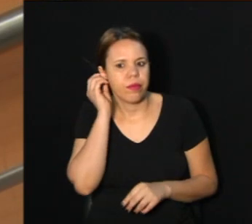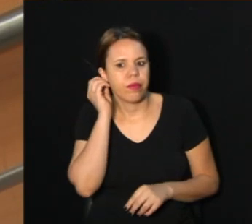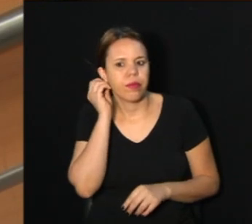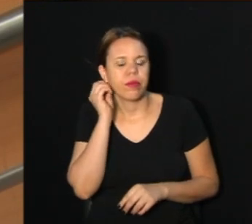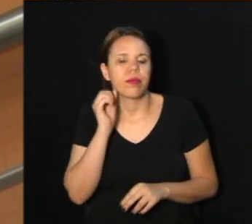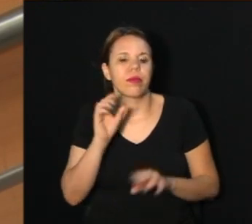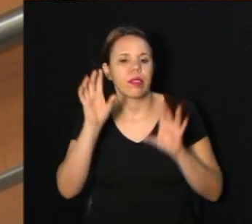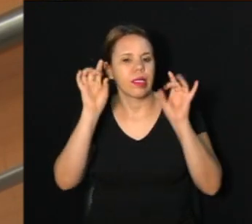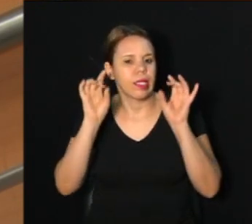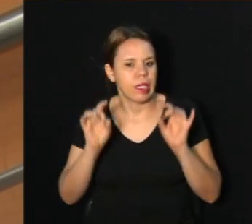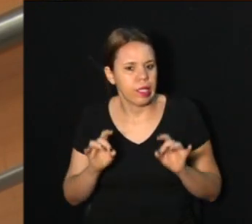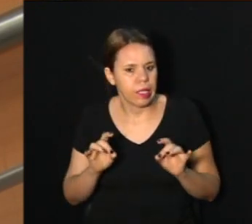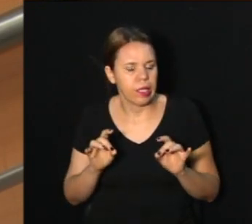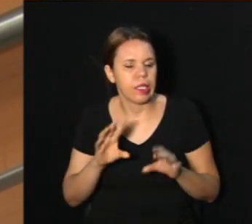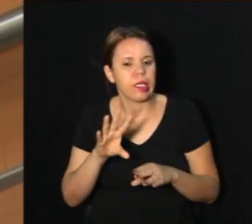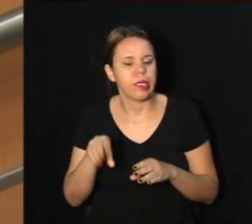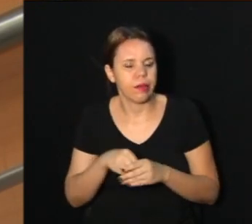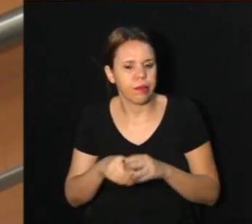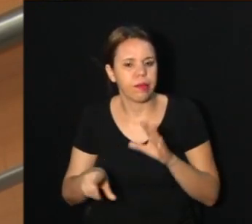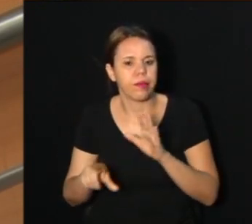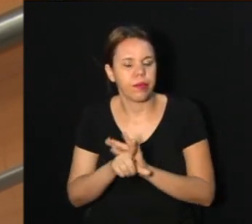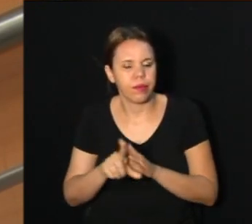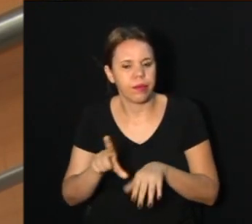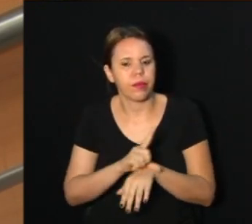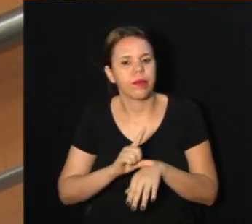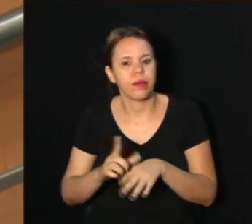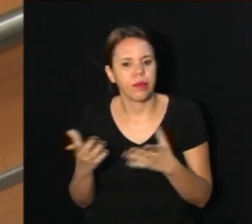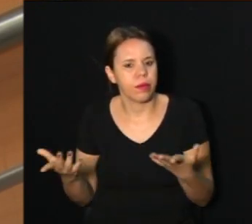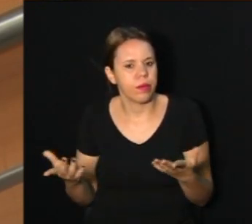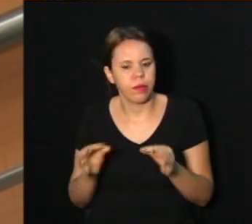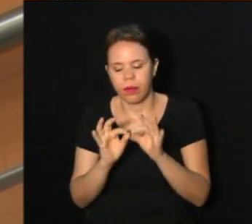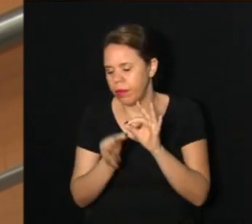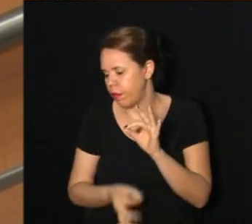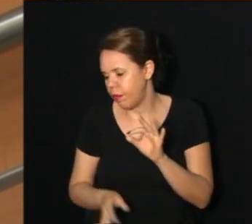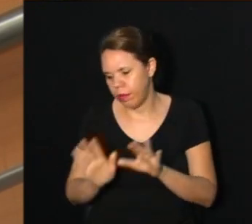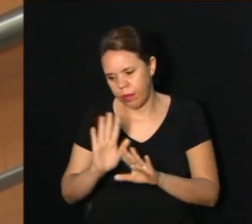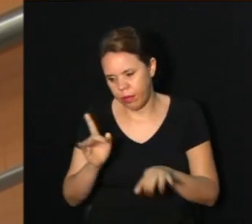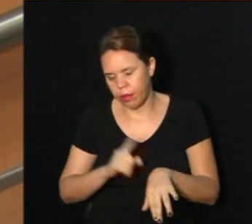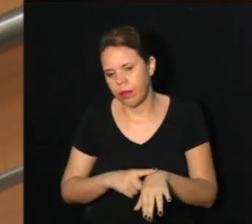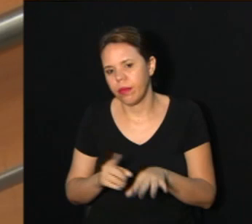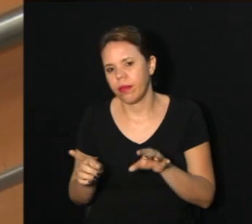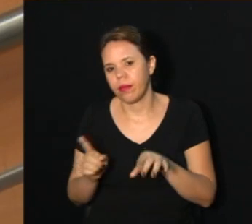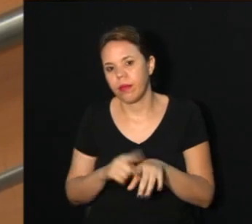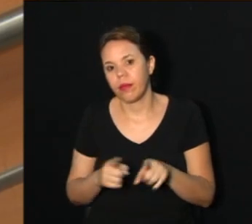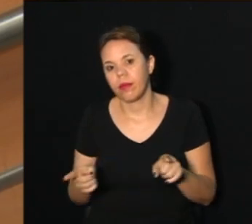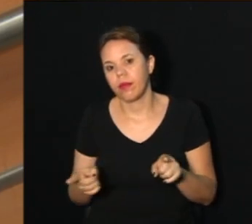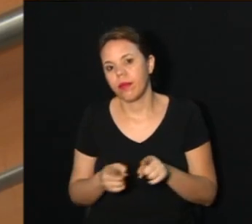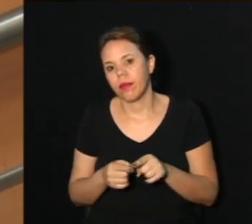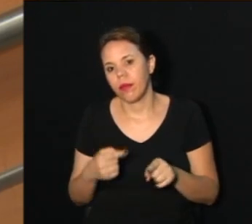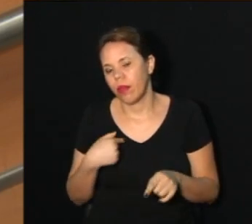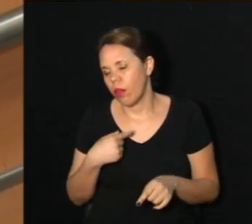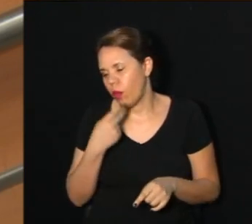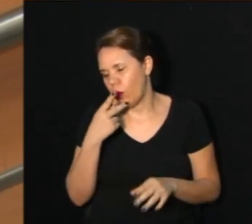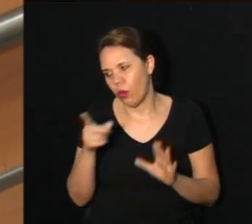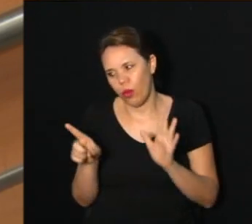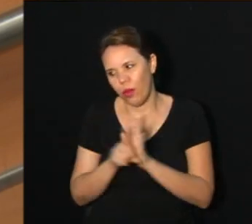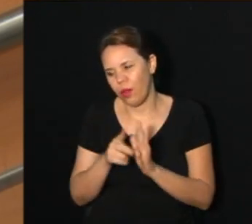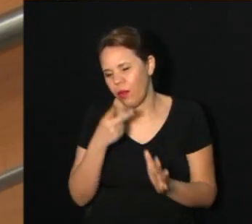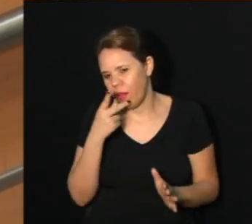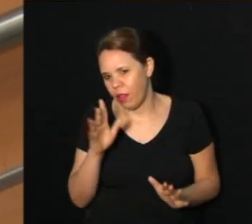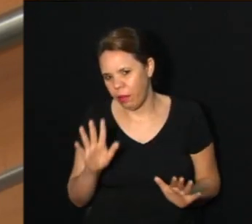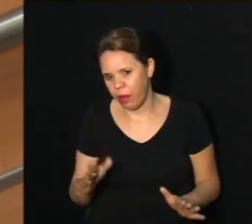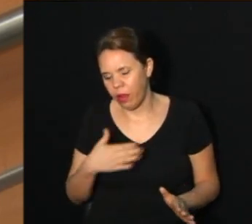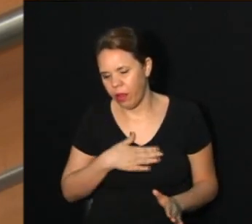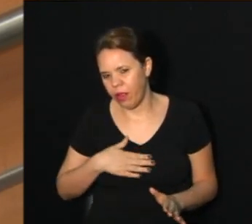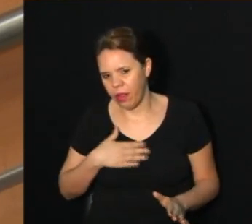outros detalhes contidos nessa legislação. Não vou me estender mais, porque o tempo é curto, nem eu sou o dono da palavra. Mas